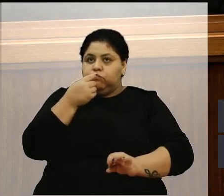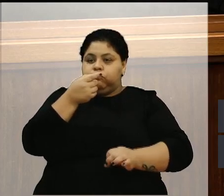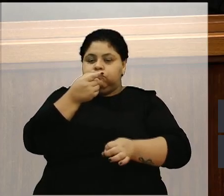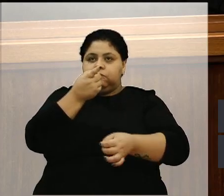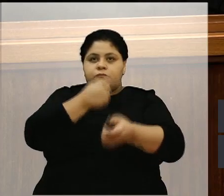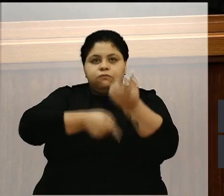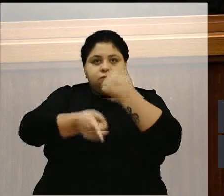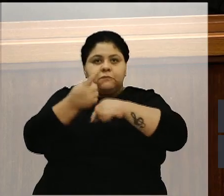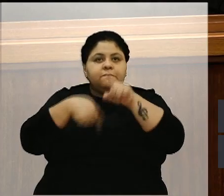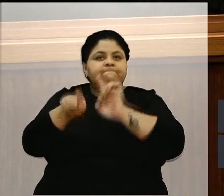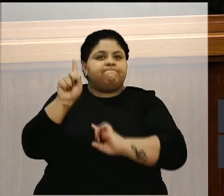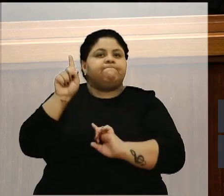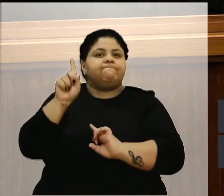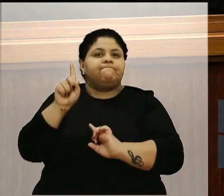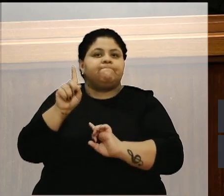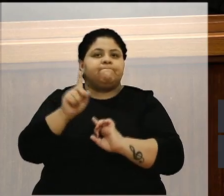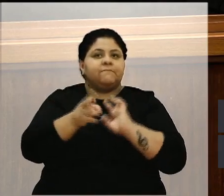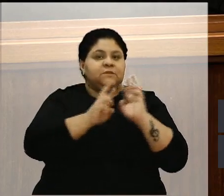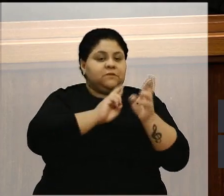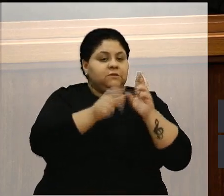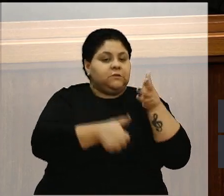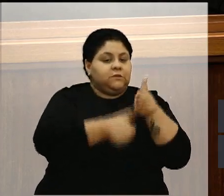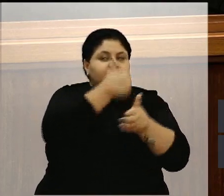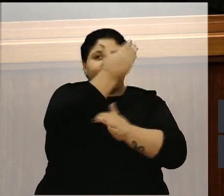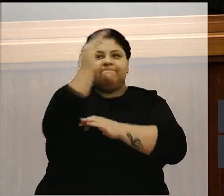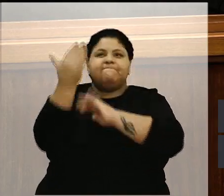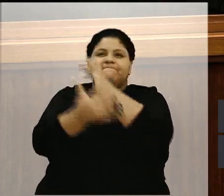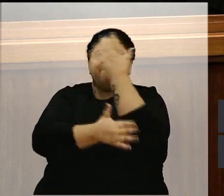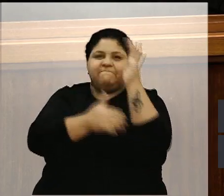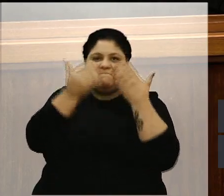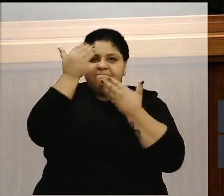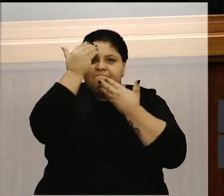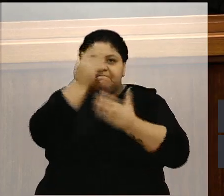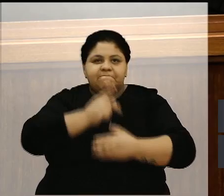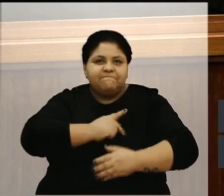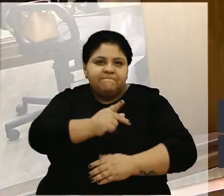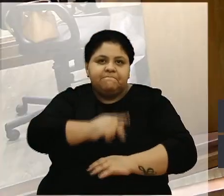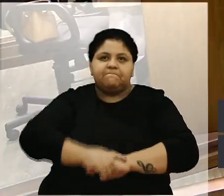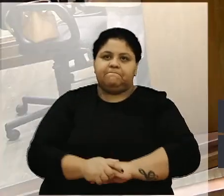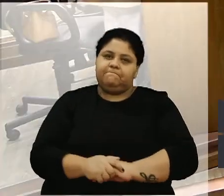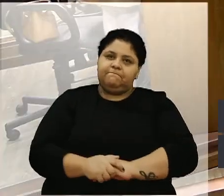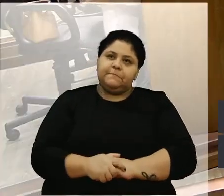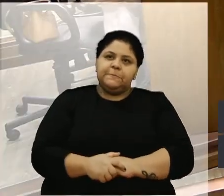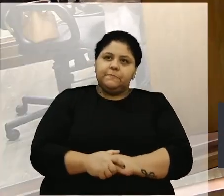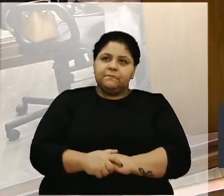para que a gente se relacione melhor com o meio ambiente. Muito obrigada, senhora presidente.